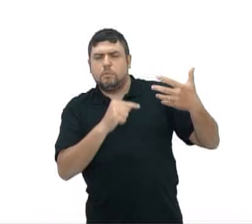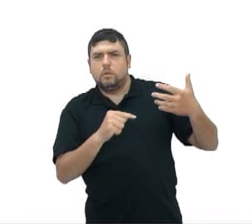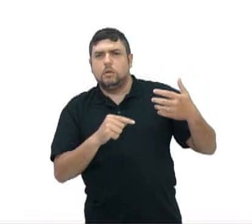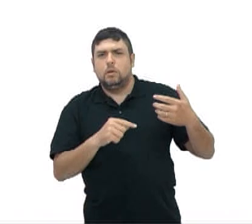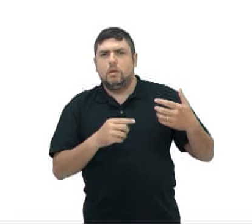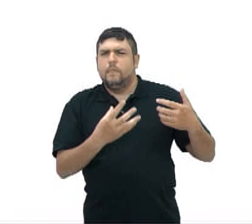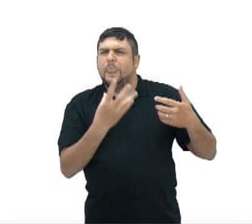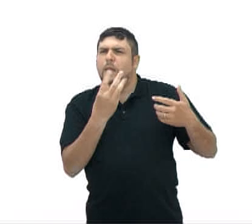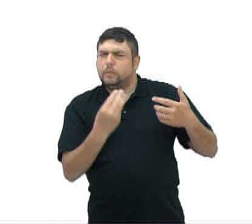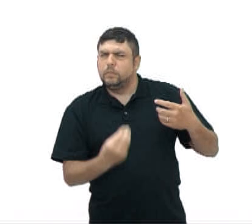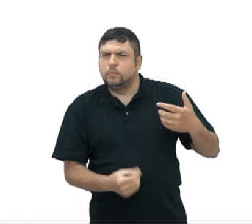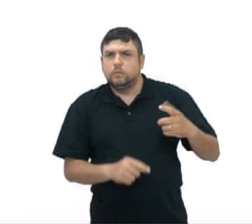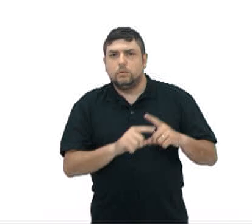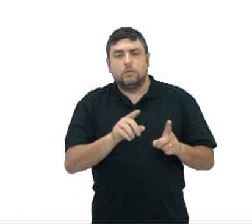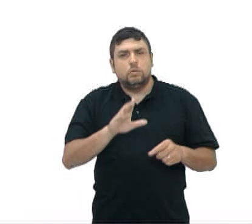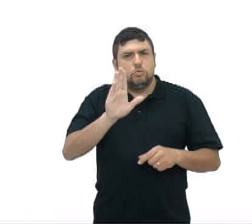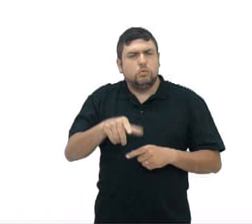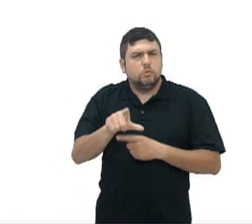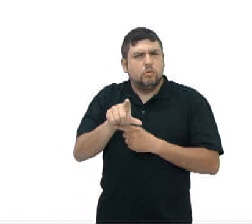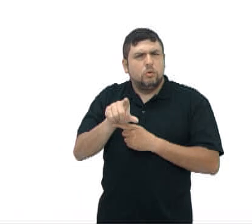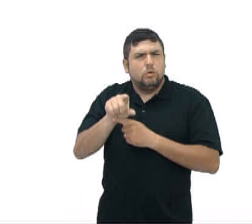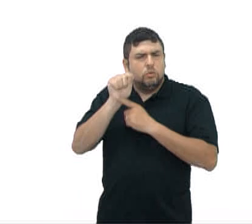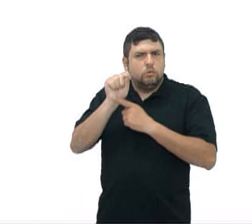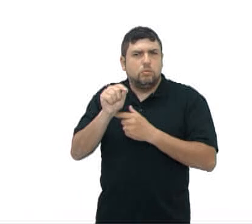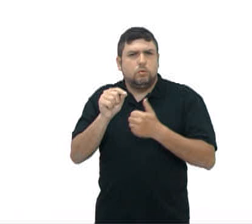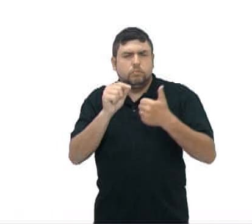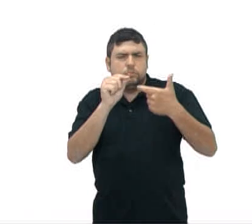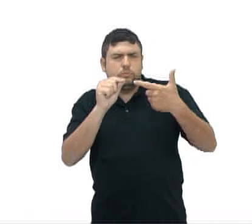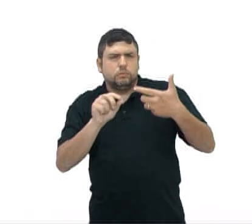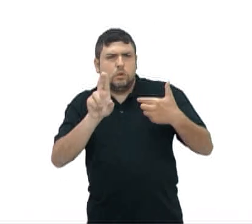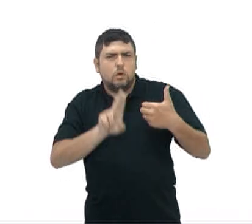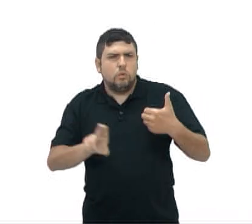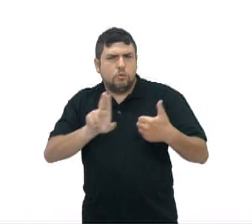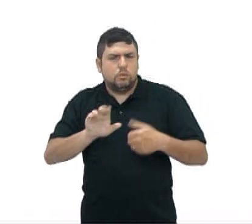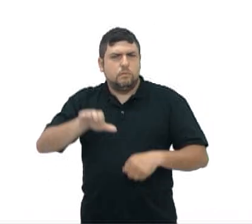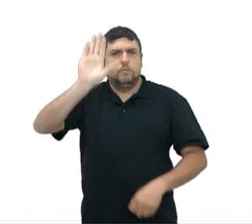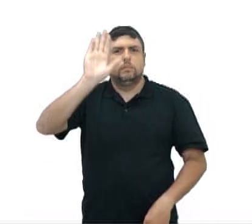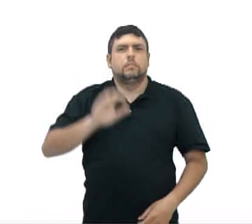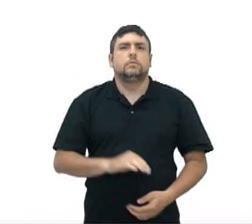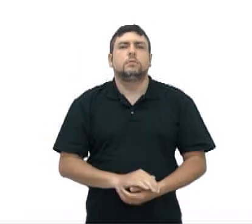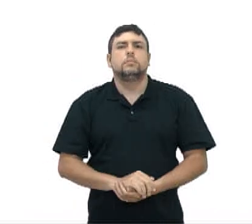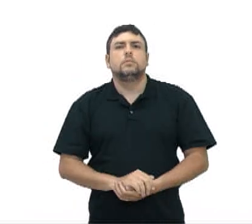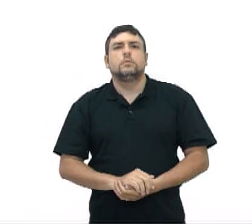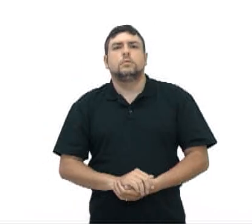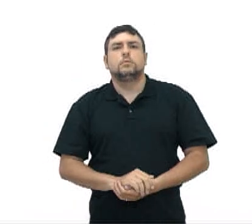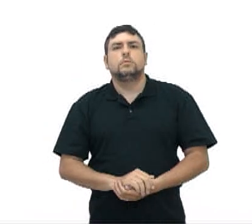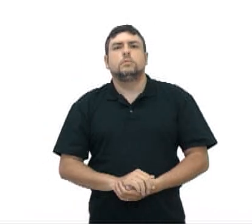né? Nós já vimos alguns, que são os mais usuais, vamos dizer assim. Você tem